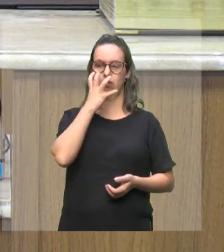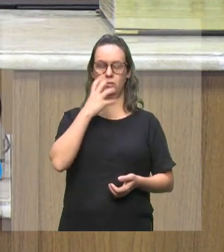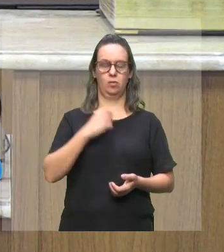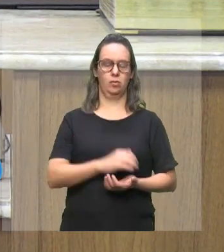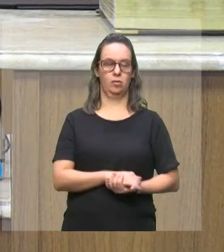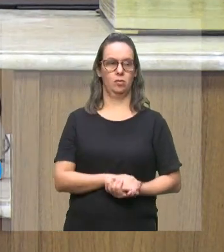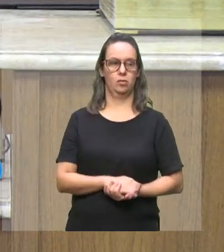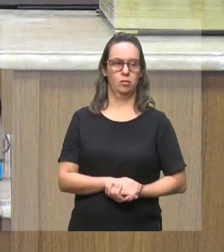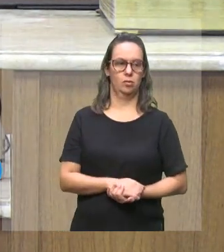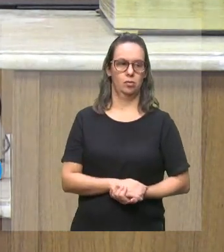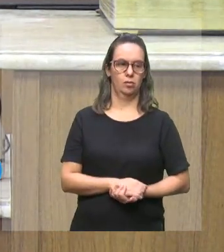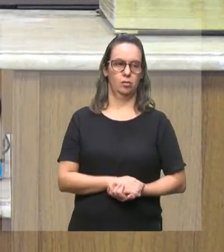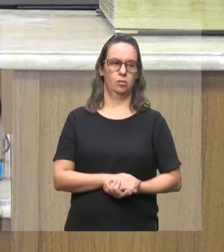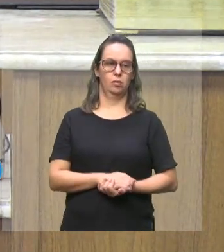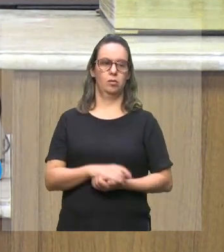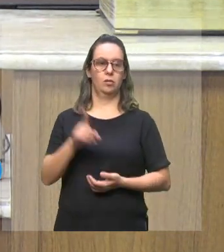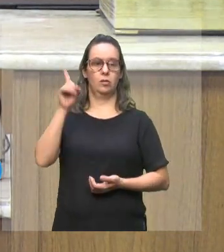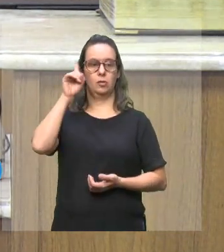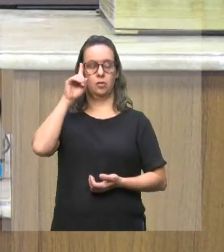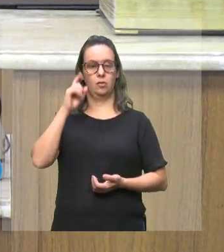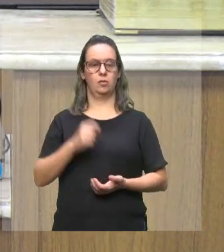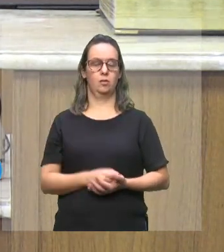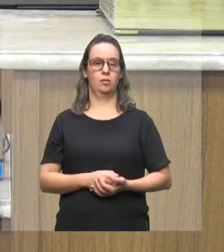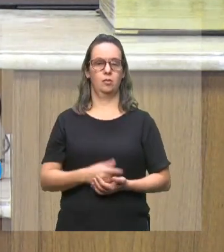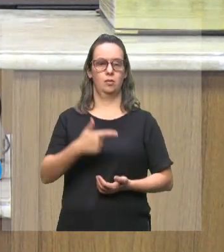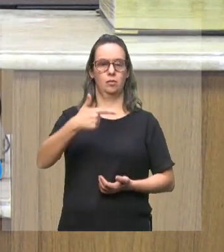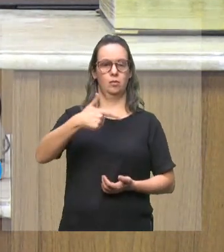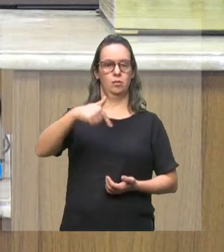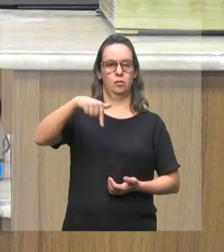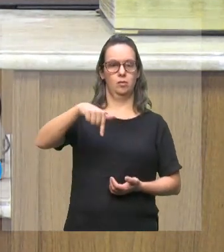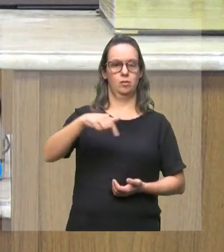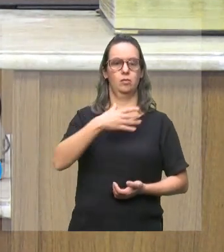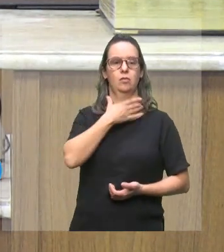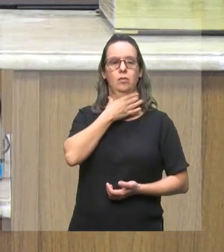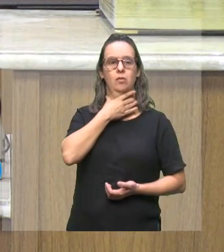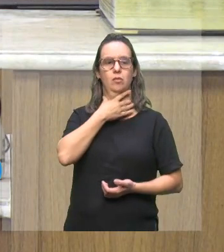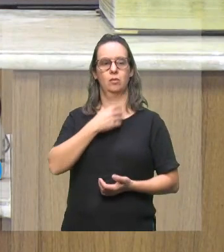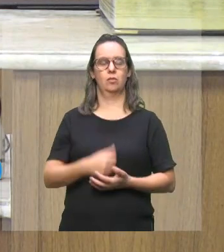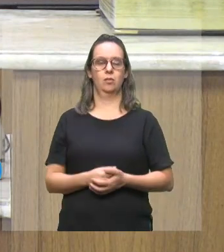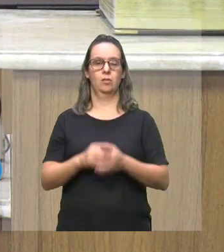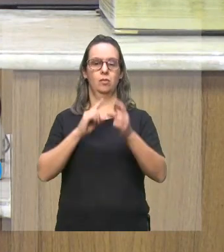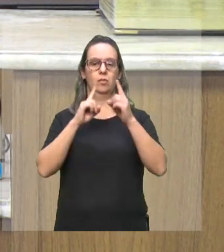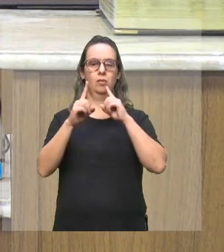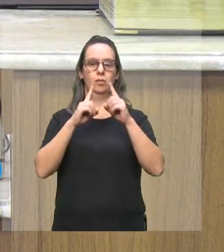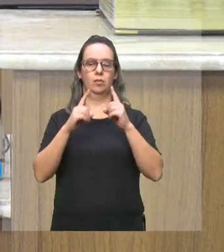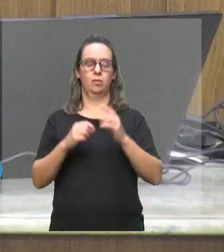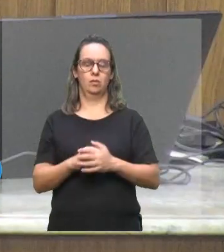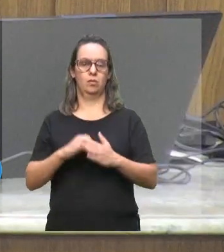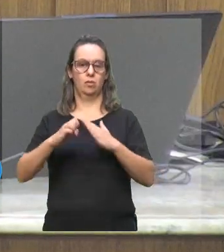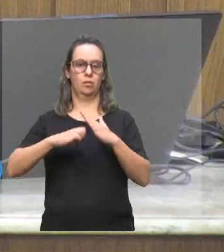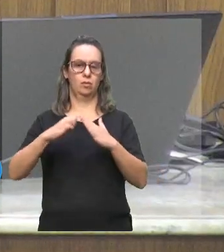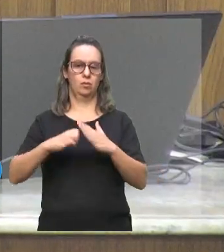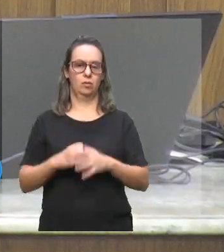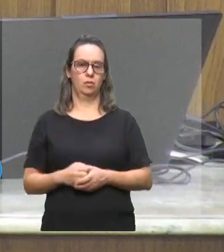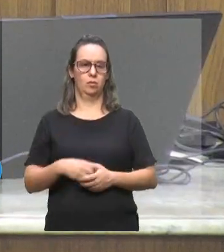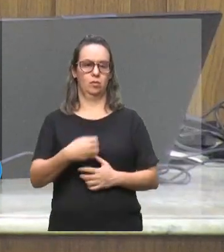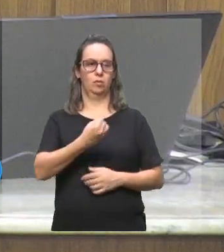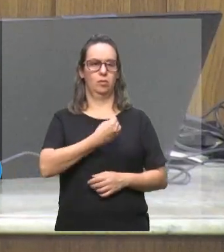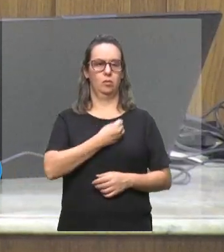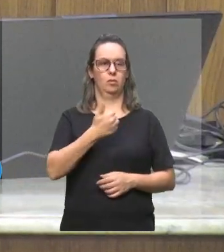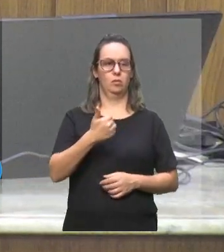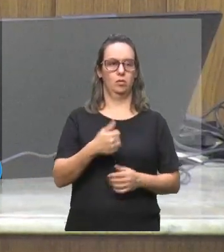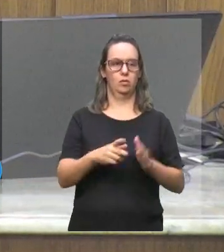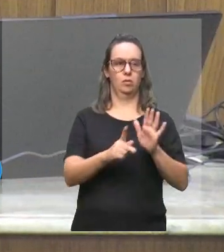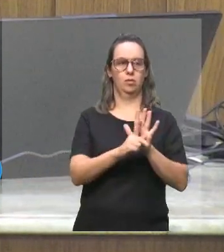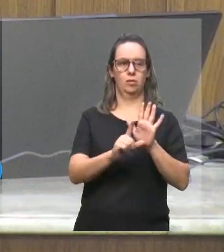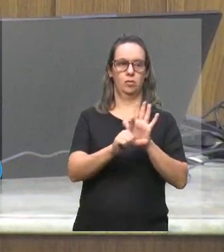Cachorrão. Lido, senhor presidente. Em discussão, a emenda número 1 do projeto